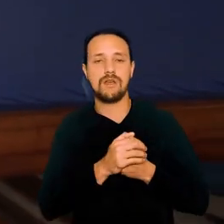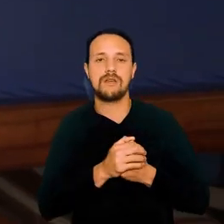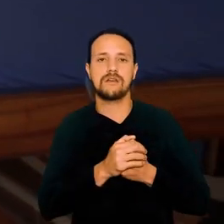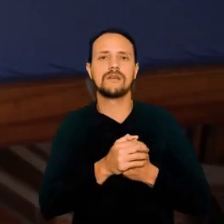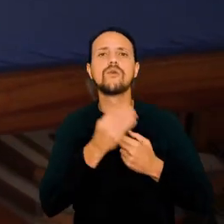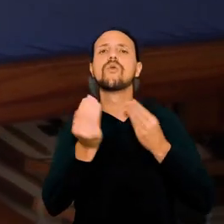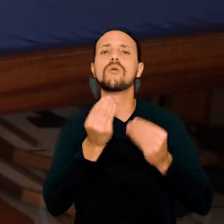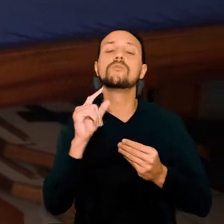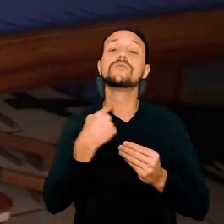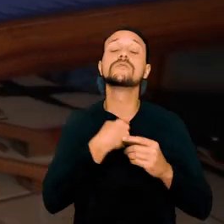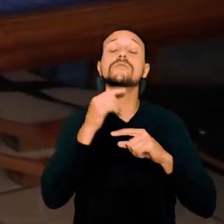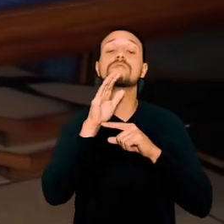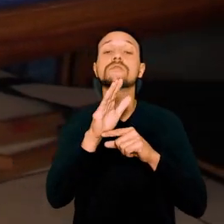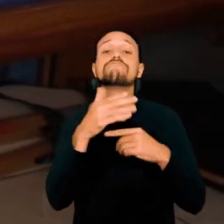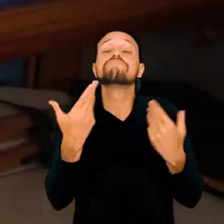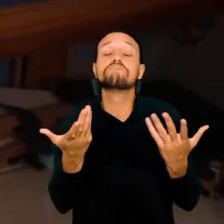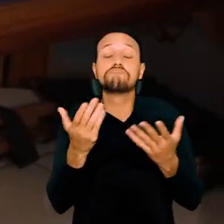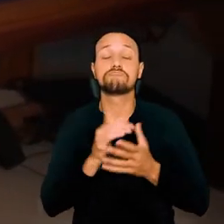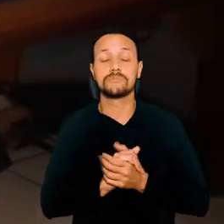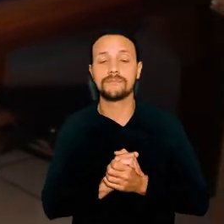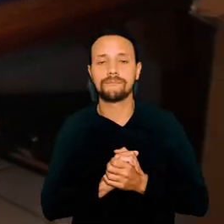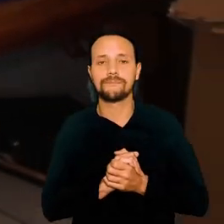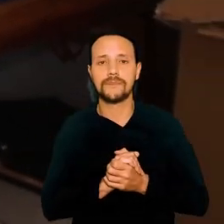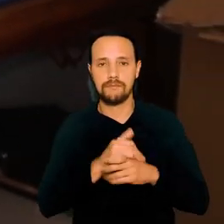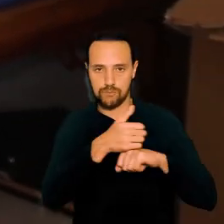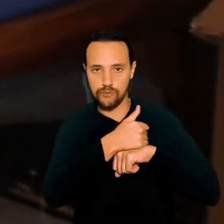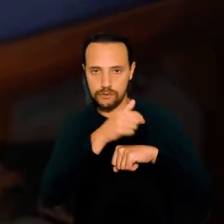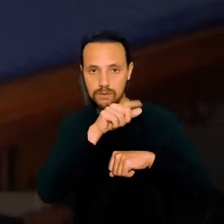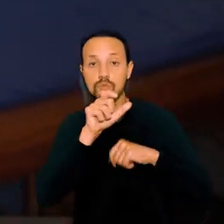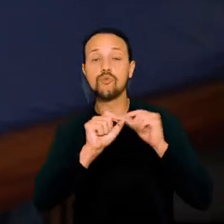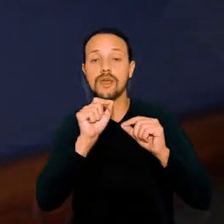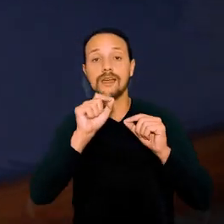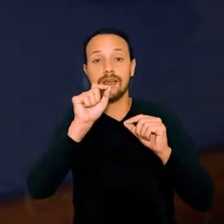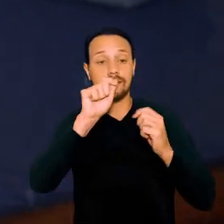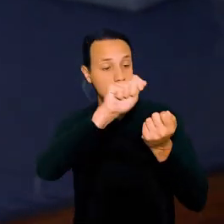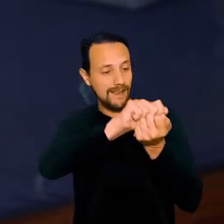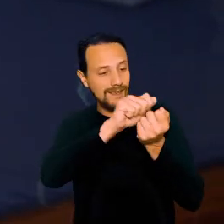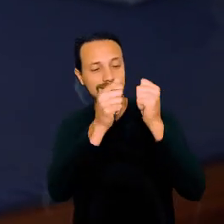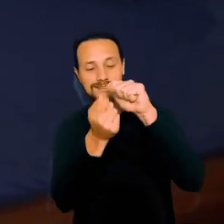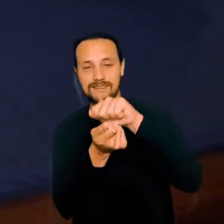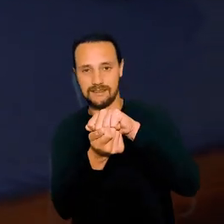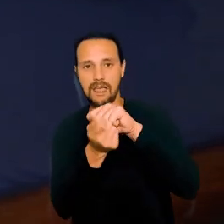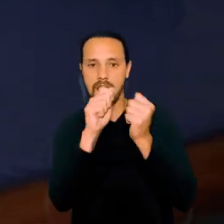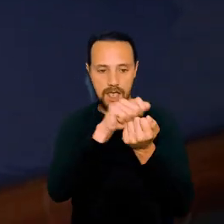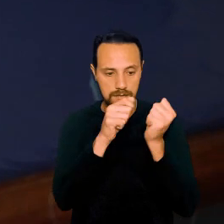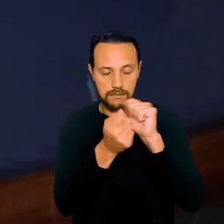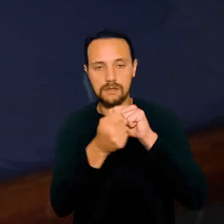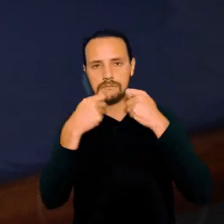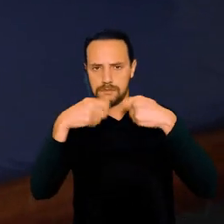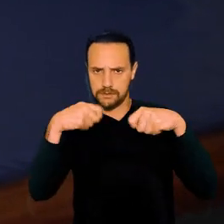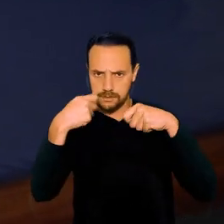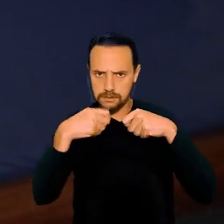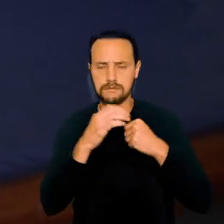que eu tenho por essa instituição ter me proporcionado tudo isso, me proporcionado